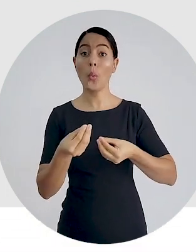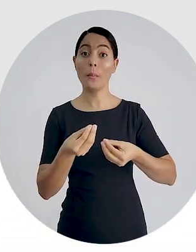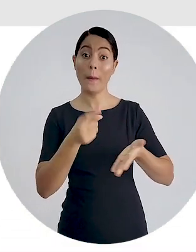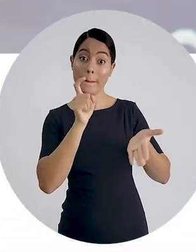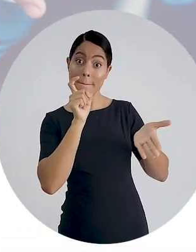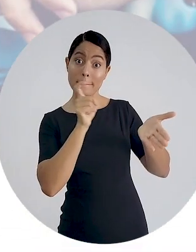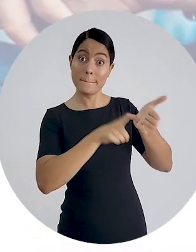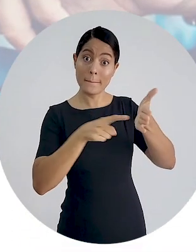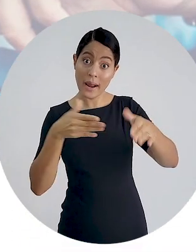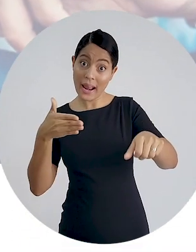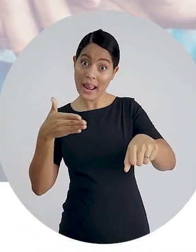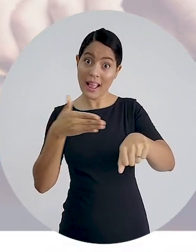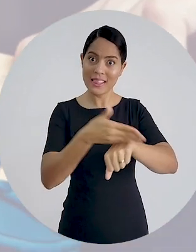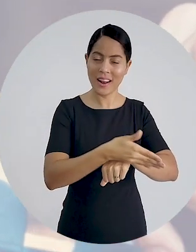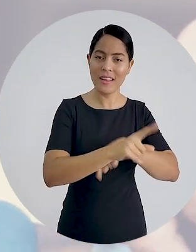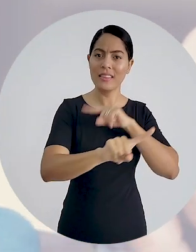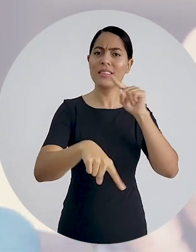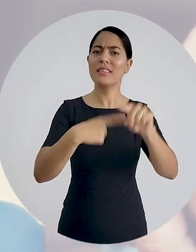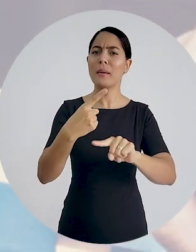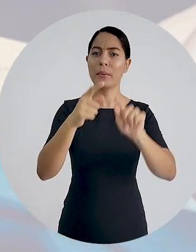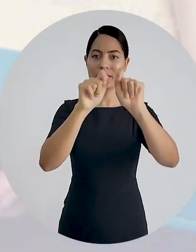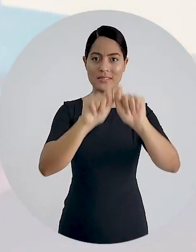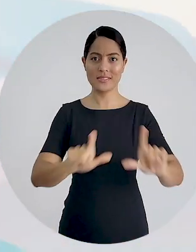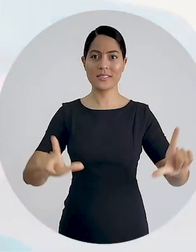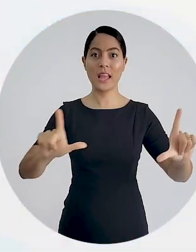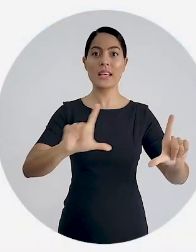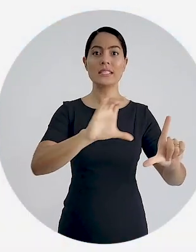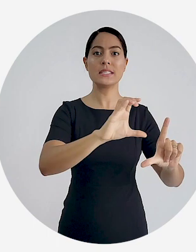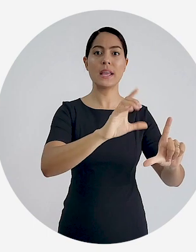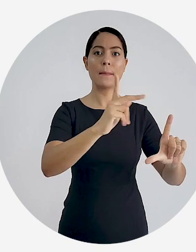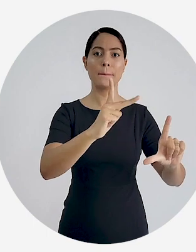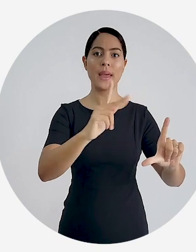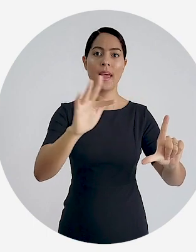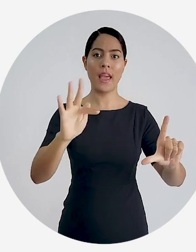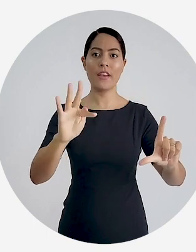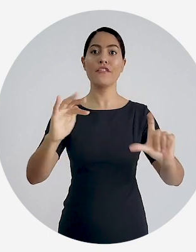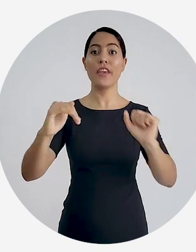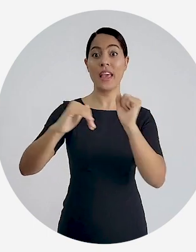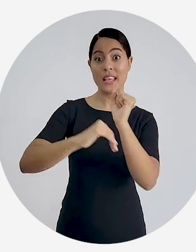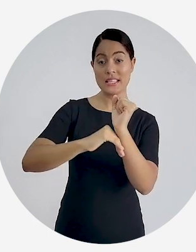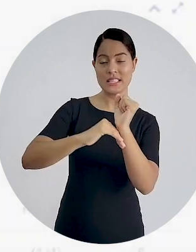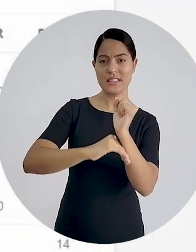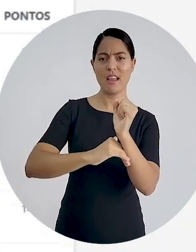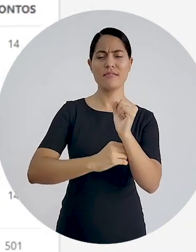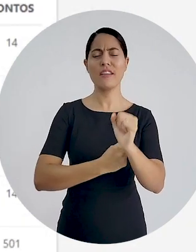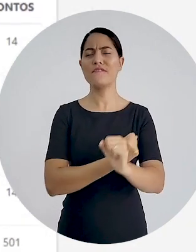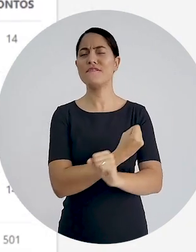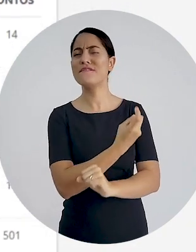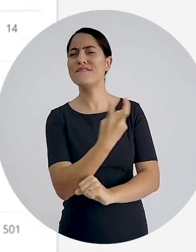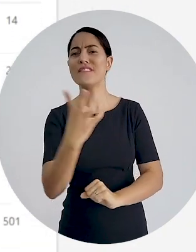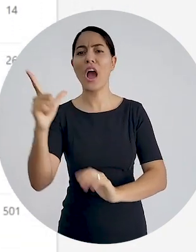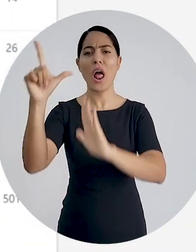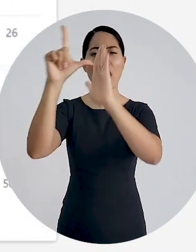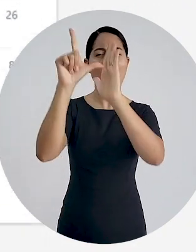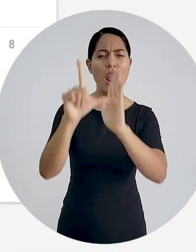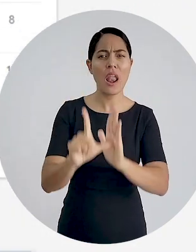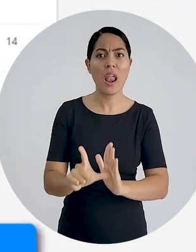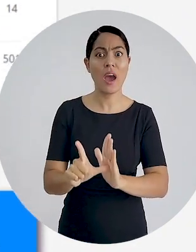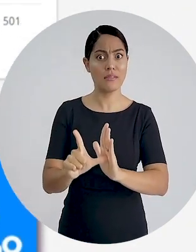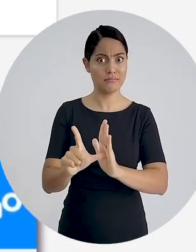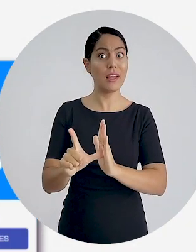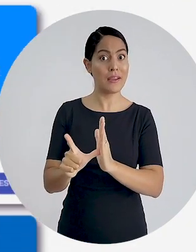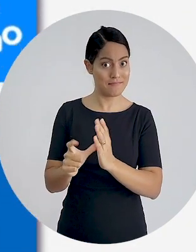anuidadezero.oab.org.br, o primeiro passo é clicar no botão Entrar. Preencha com seu CPF e senha. Você vai encontrar dezenas de